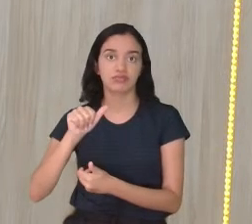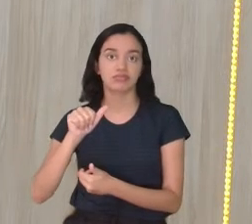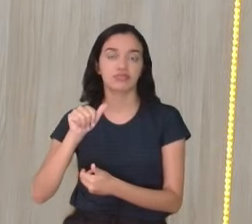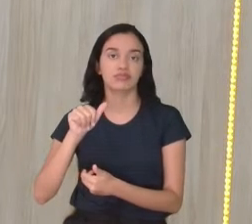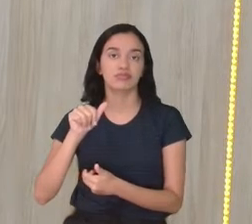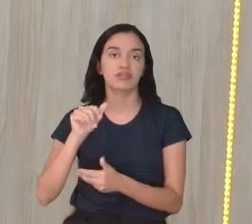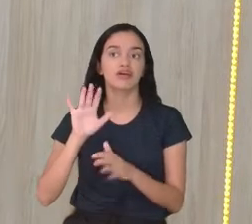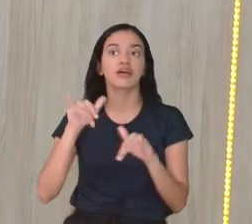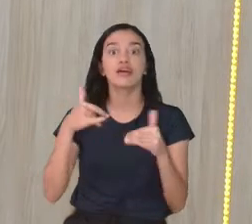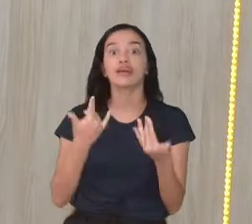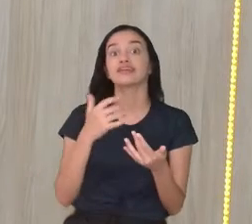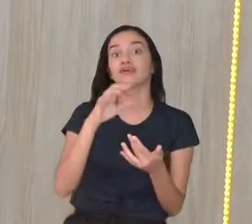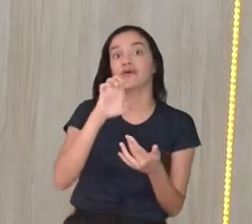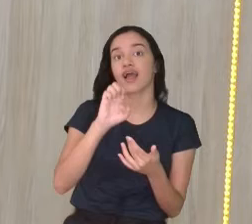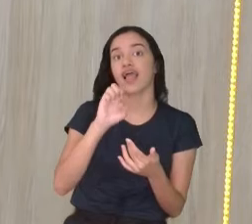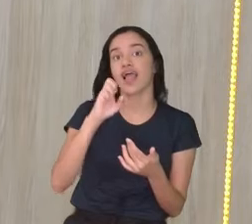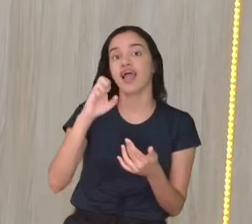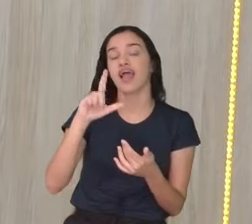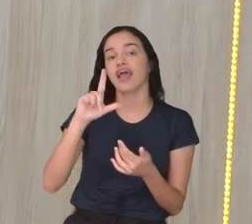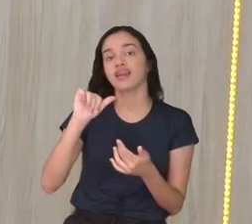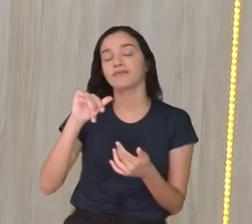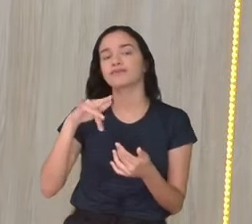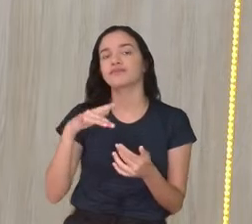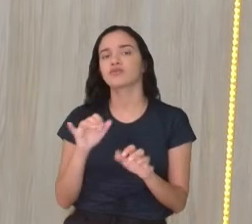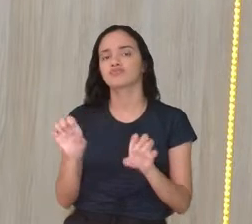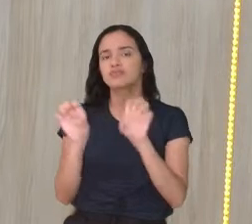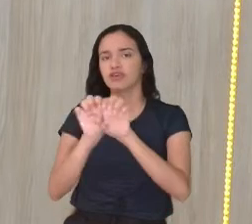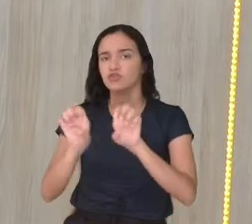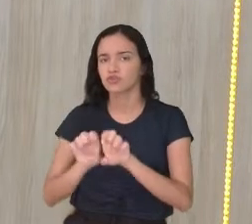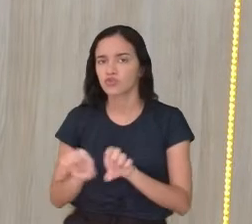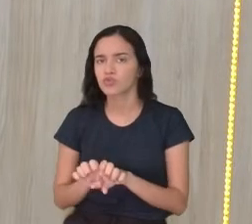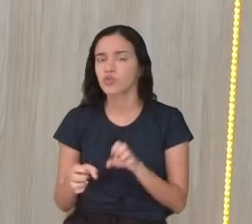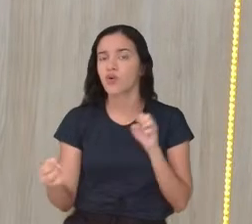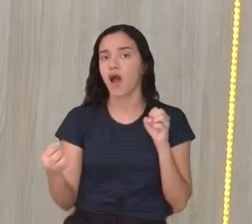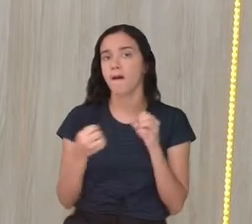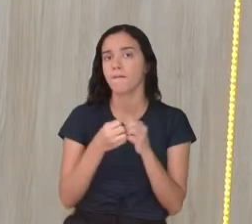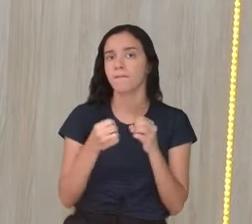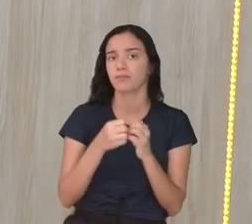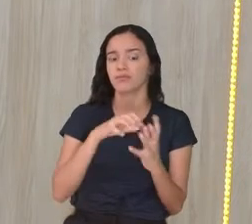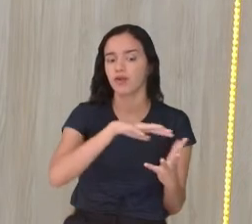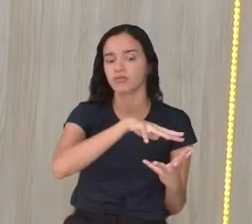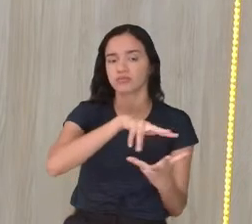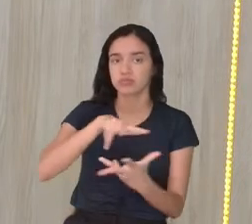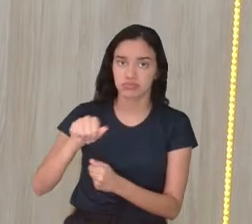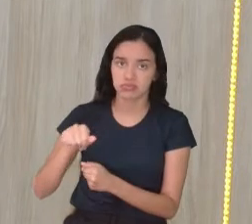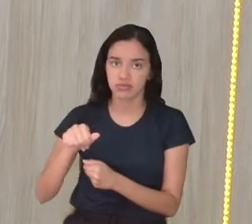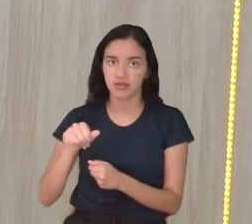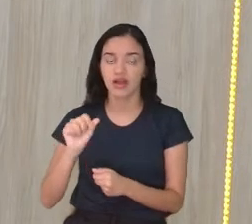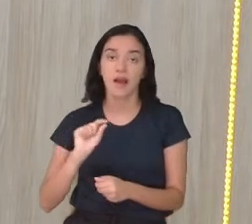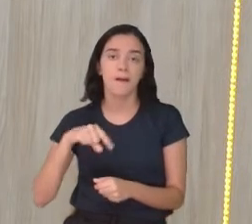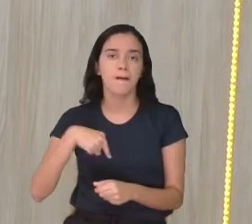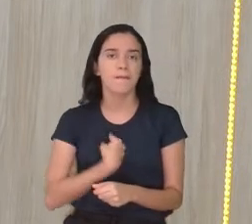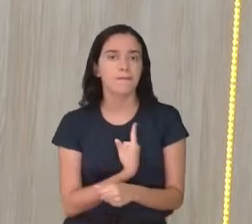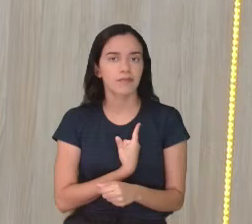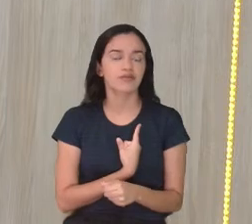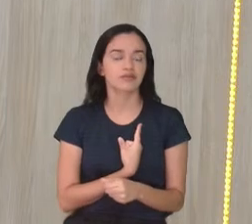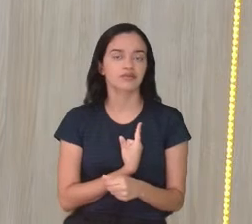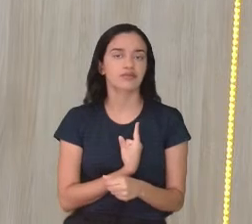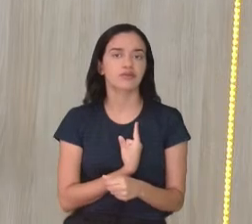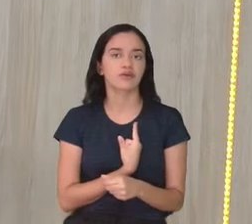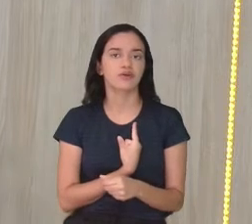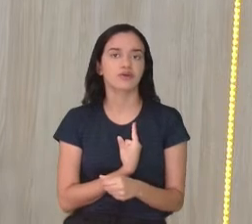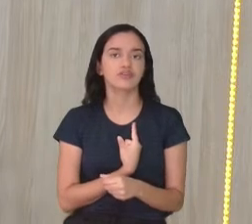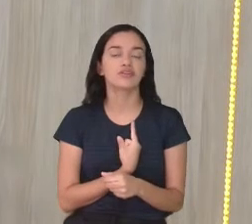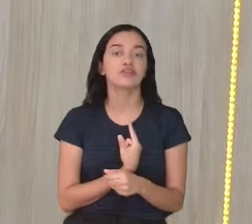O elipsoide, que é uma estrutura geométrica mais próxima do formato da Terra, justamente para a gente estabelecer